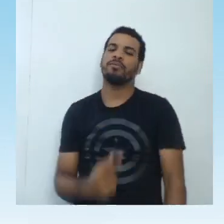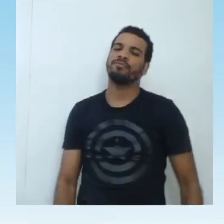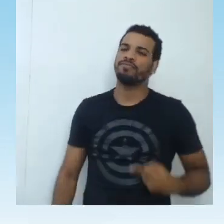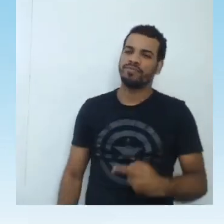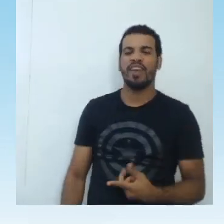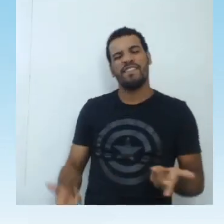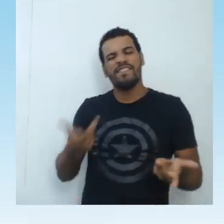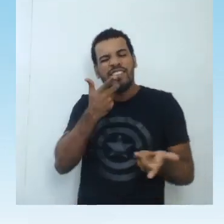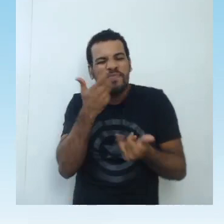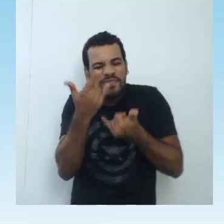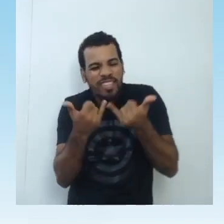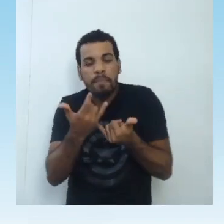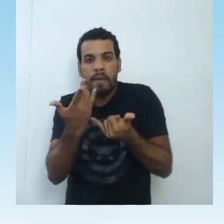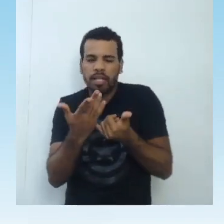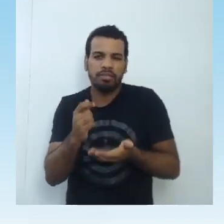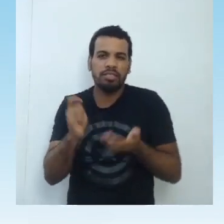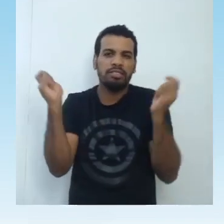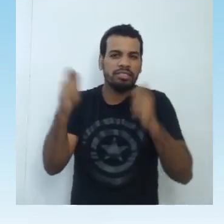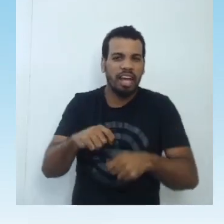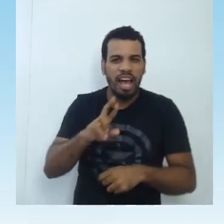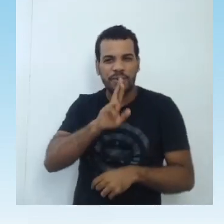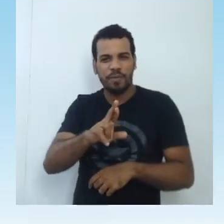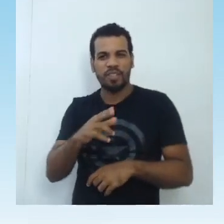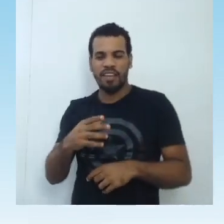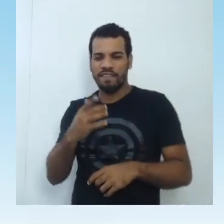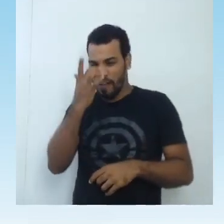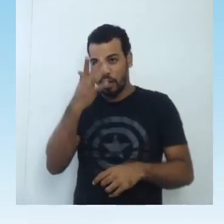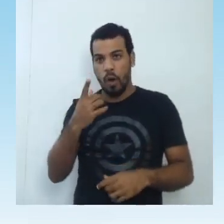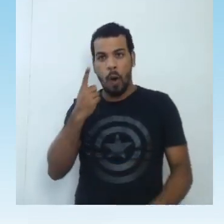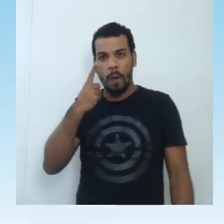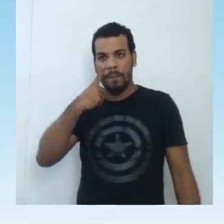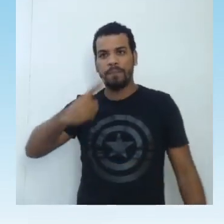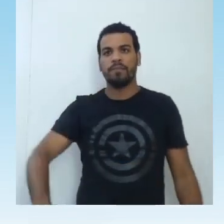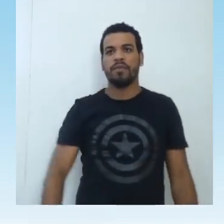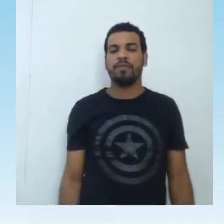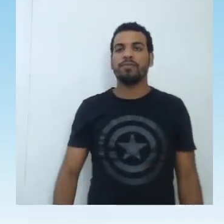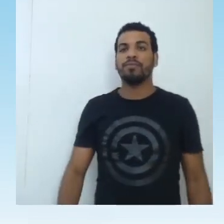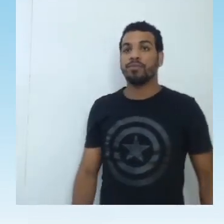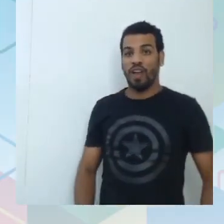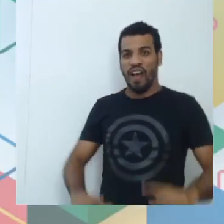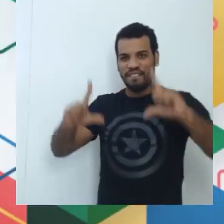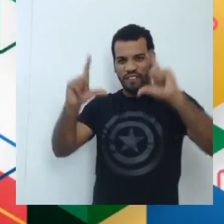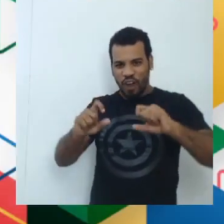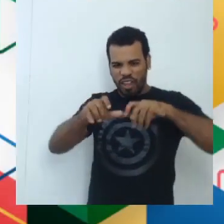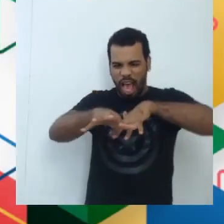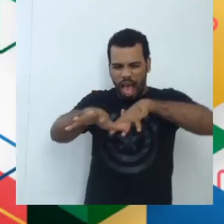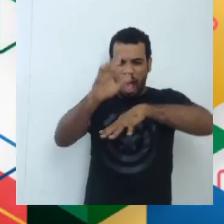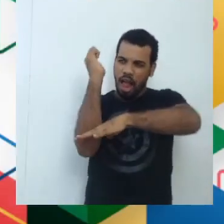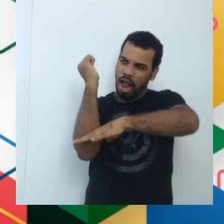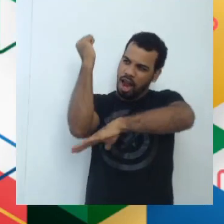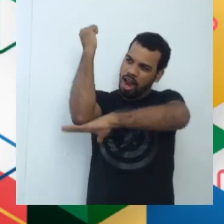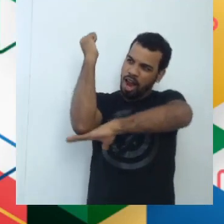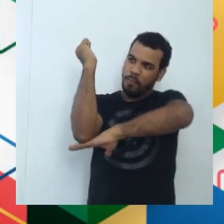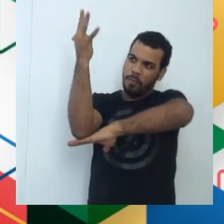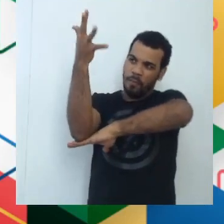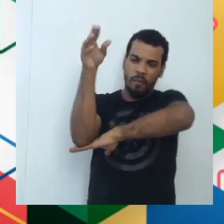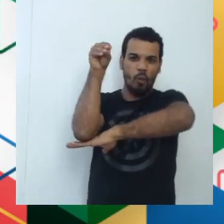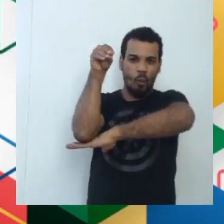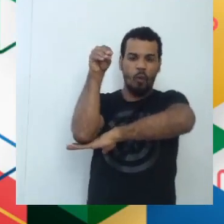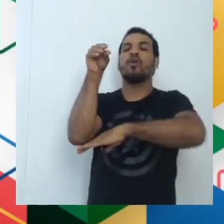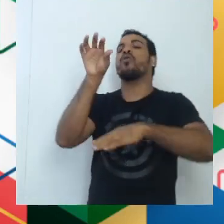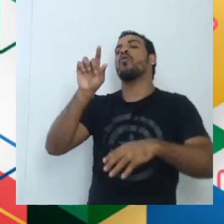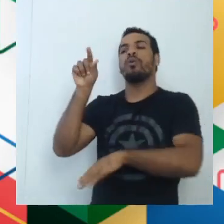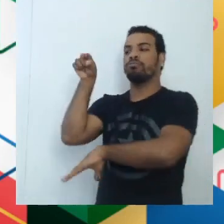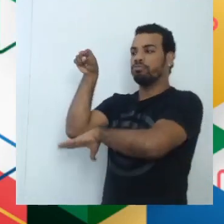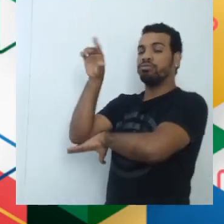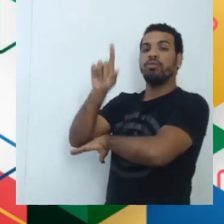aí na brincadeira, mas que vai ajudar a gente a responder essa questão. Porque essa foto do Galo da Madrugada no Carnaval de 2018